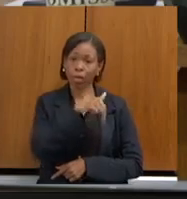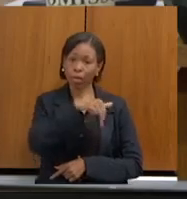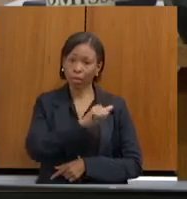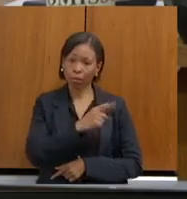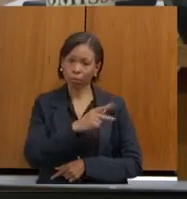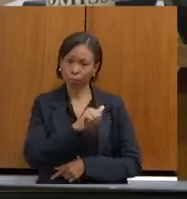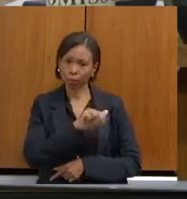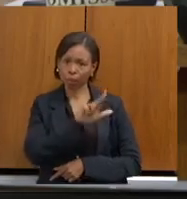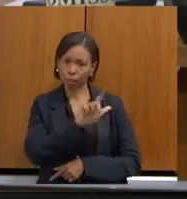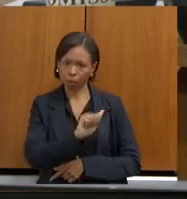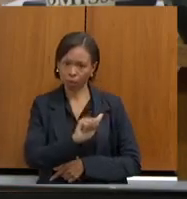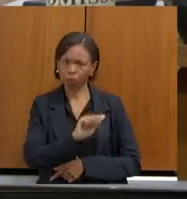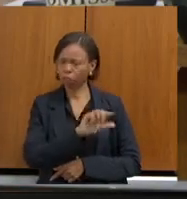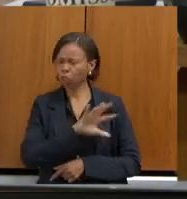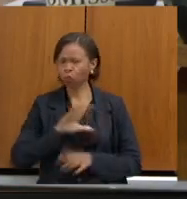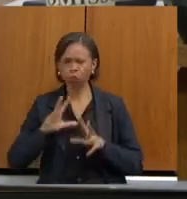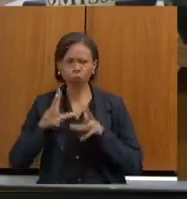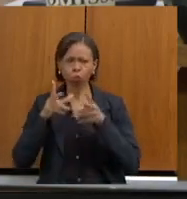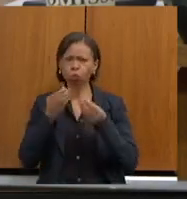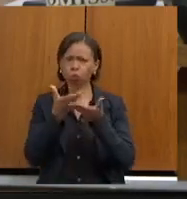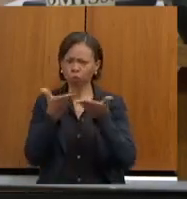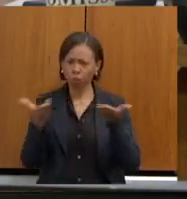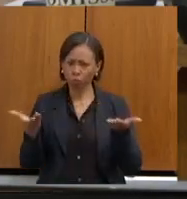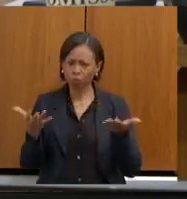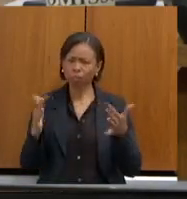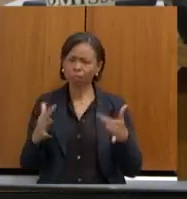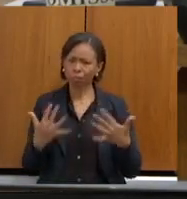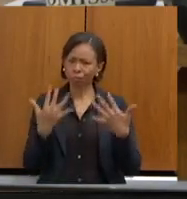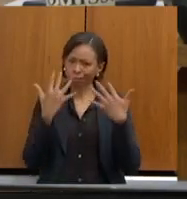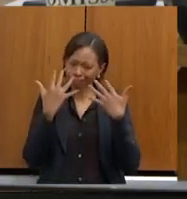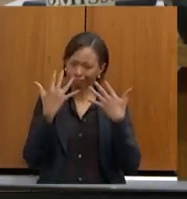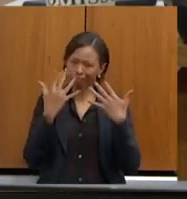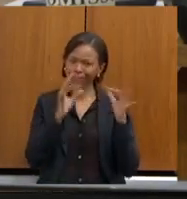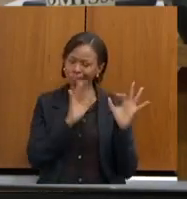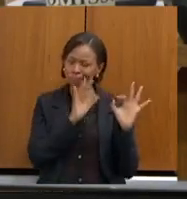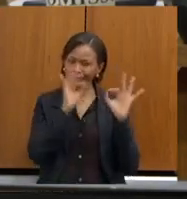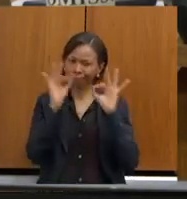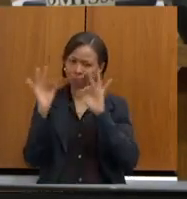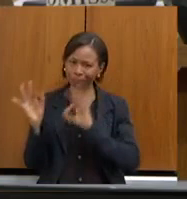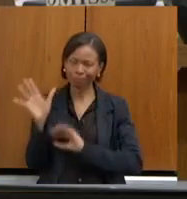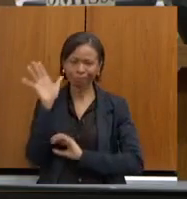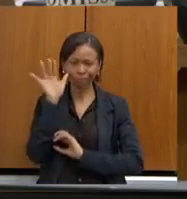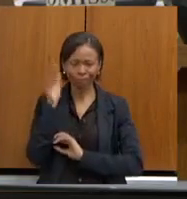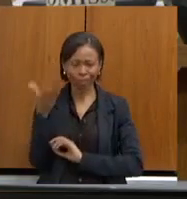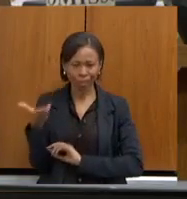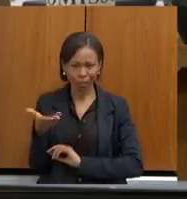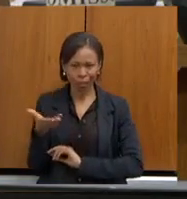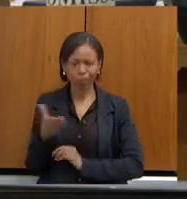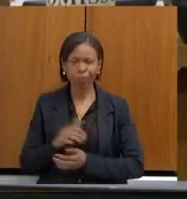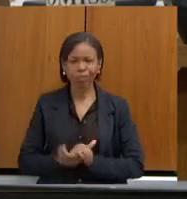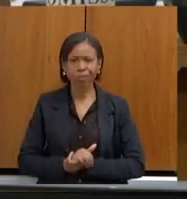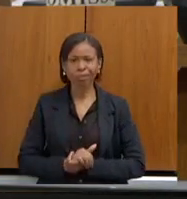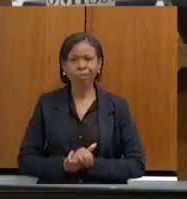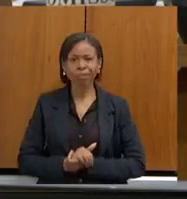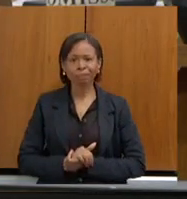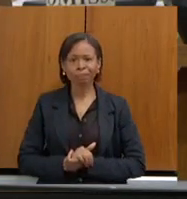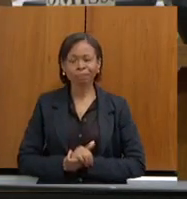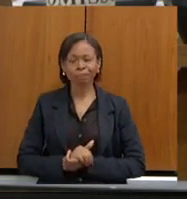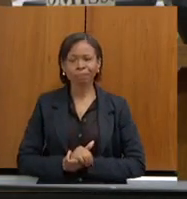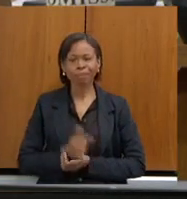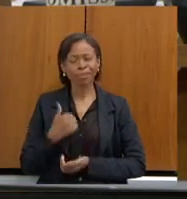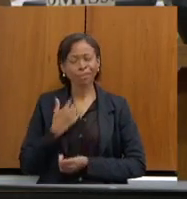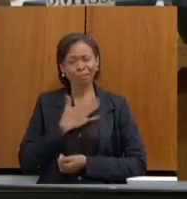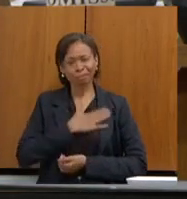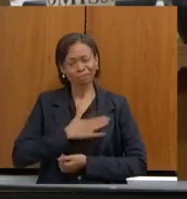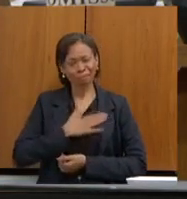Paula e a todos aqueles que nos assistem que a gente não não tô acompanhando os nomes registrar aqui minha satisfação